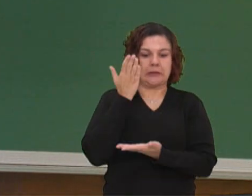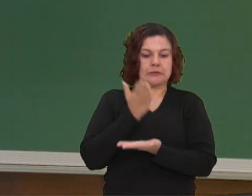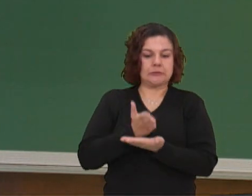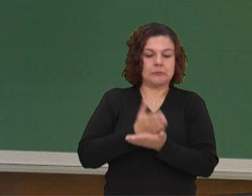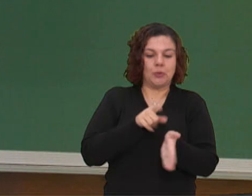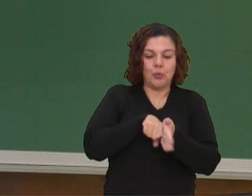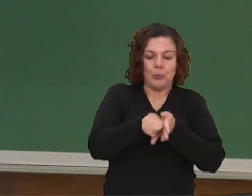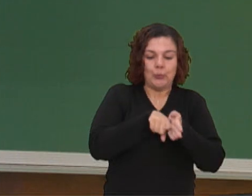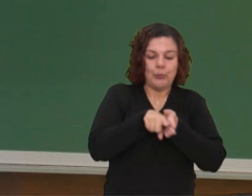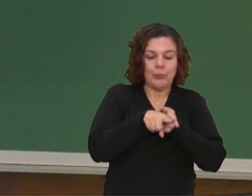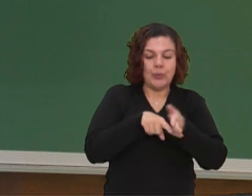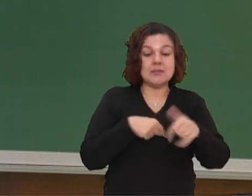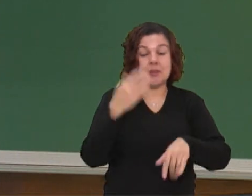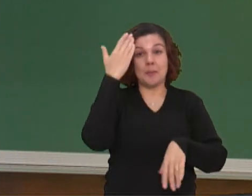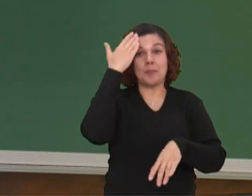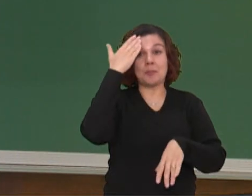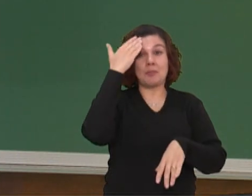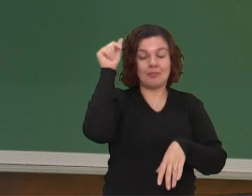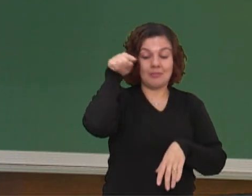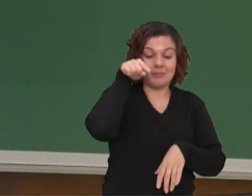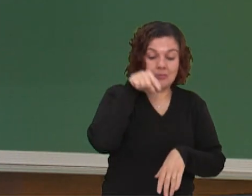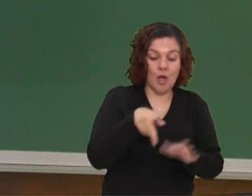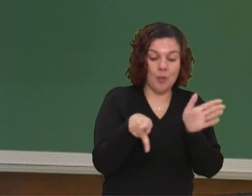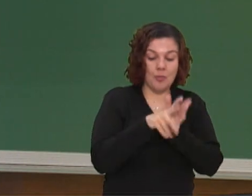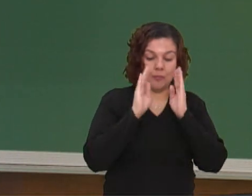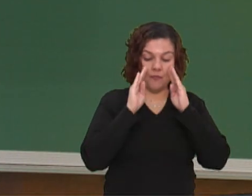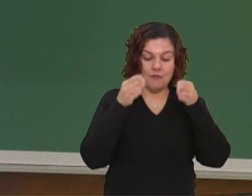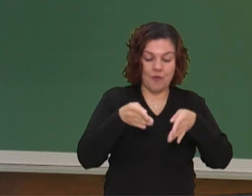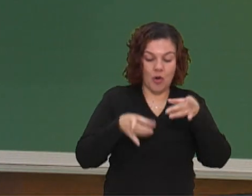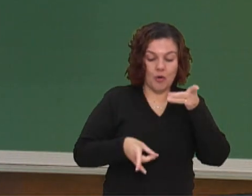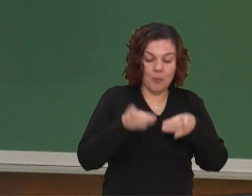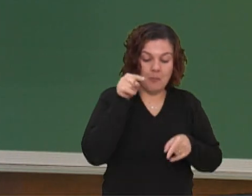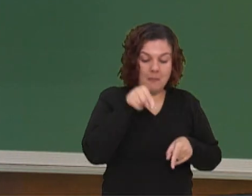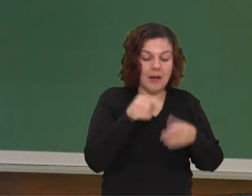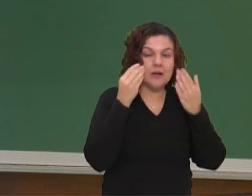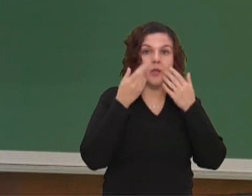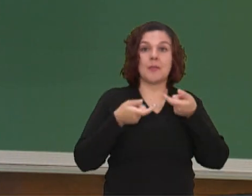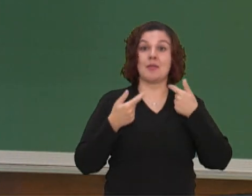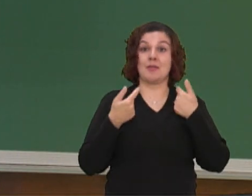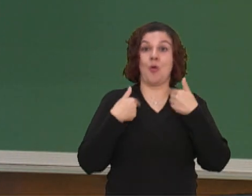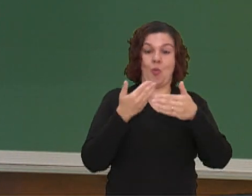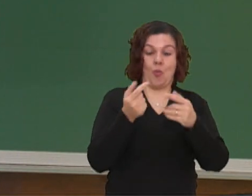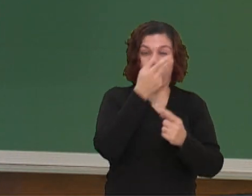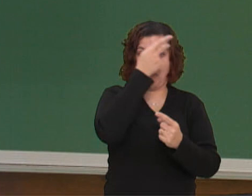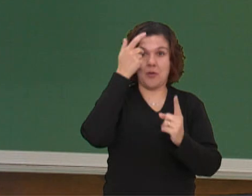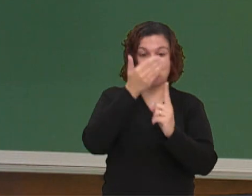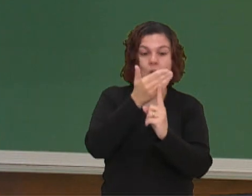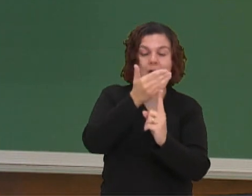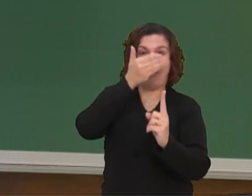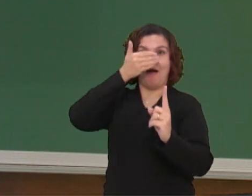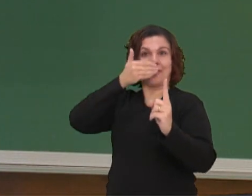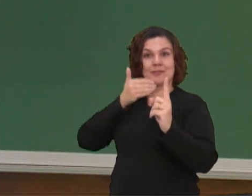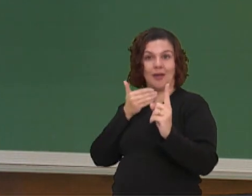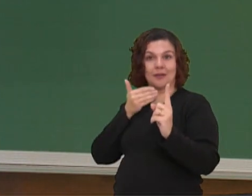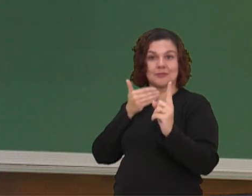para operar essas máquinas e esses robôs para que ele desenvolva aquela atividade. Então vejam que isso muda completamente